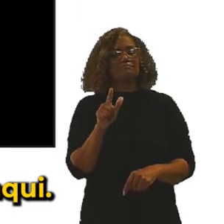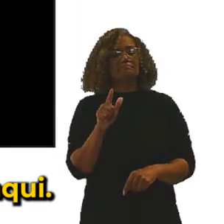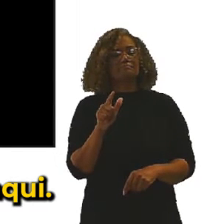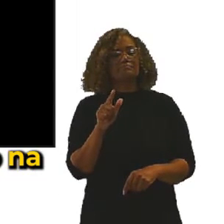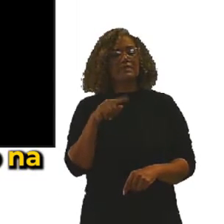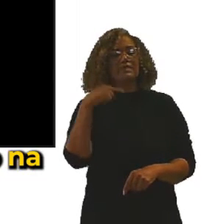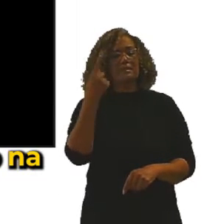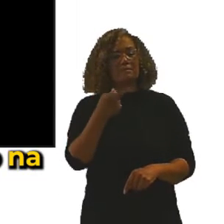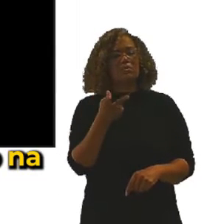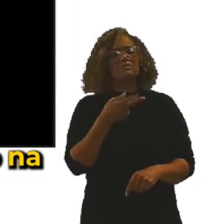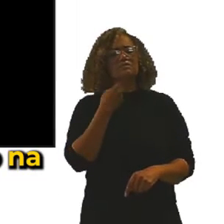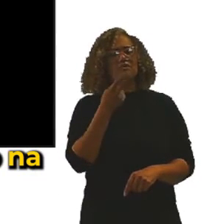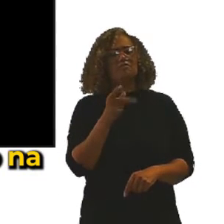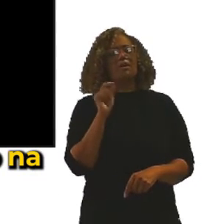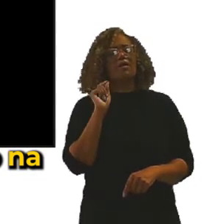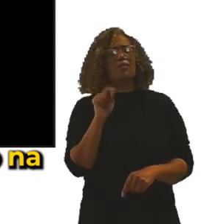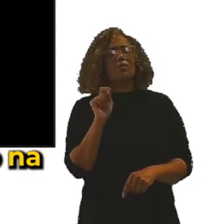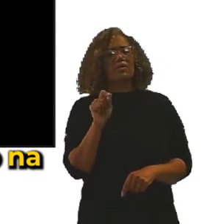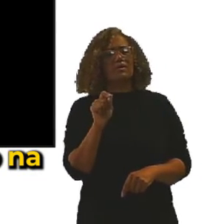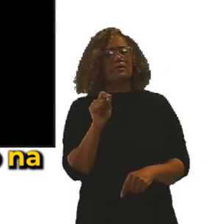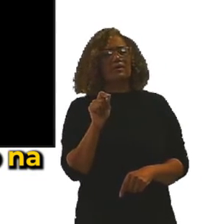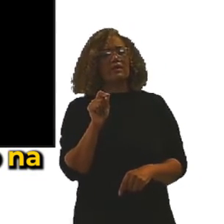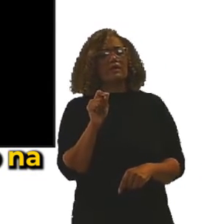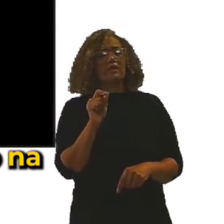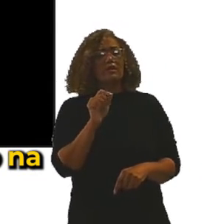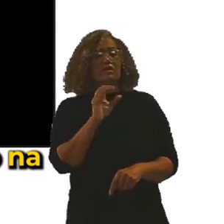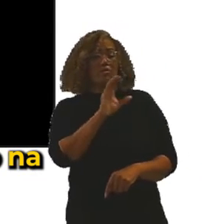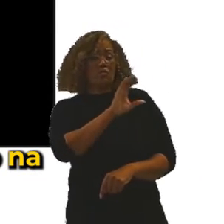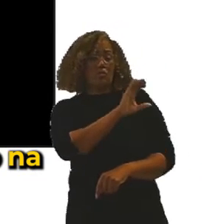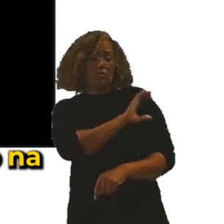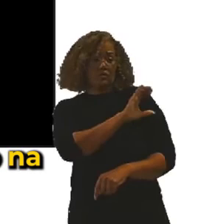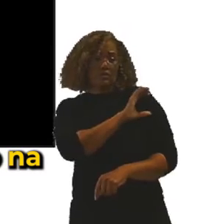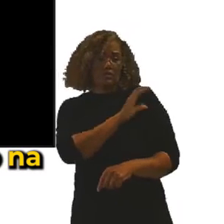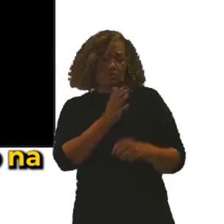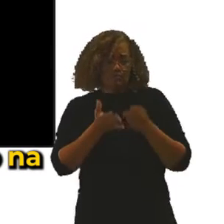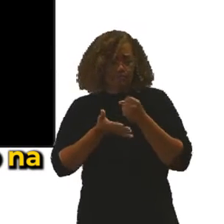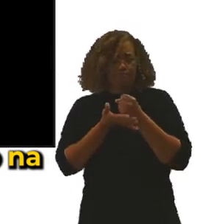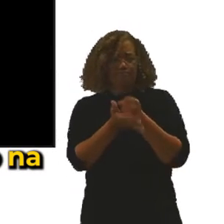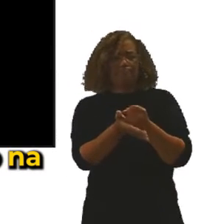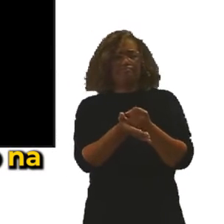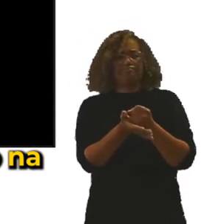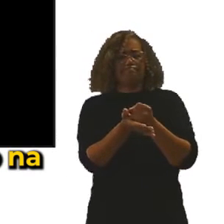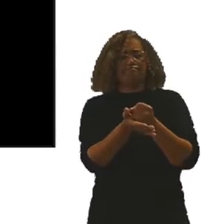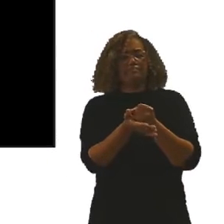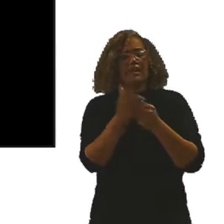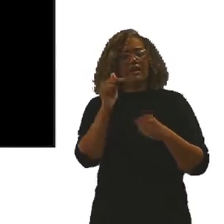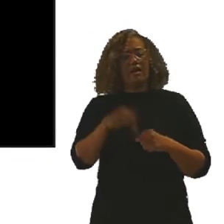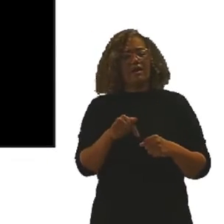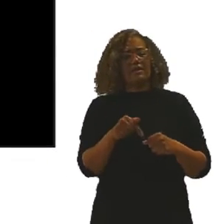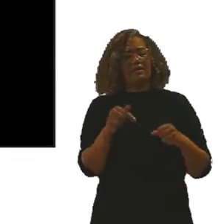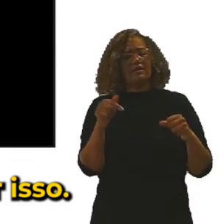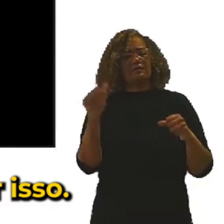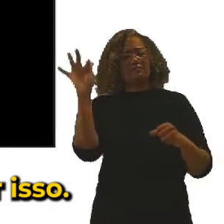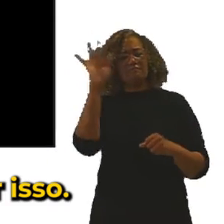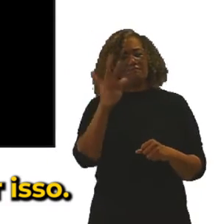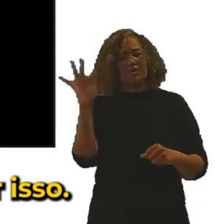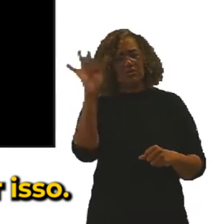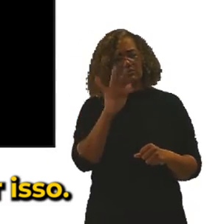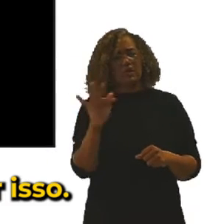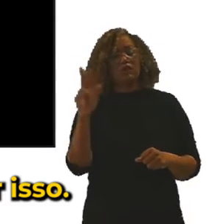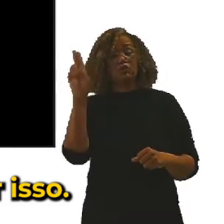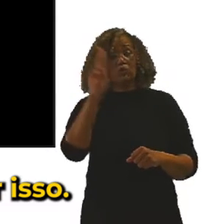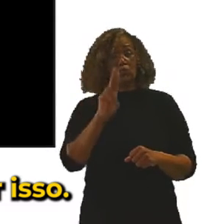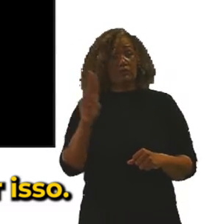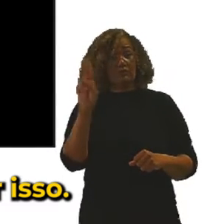parênteses aqui, ela foi minha orientadora de doutorado na Universidade de Brasília, e eu me lembro,